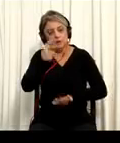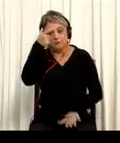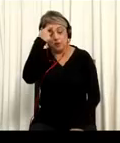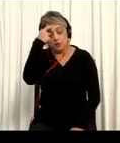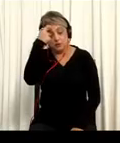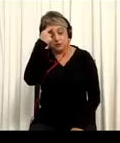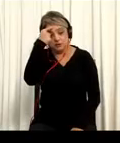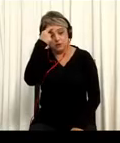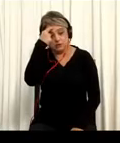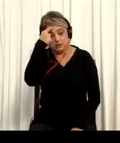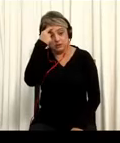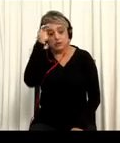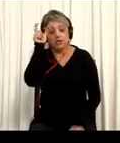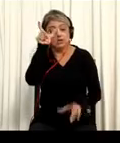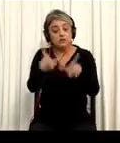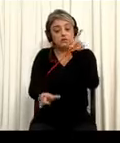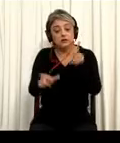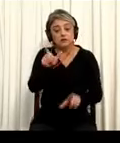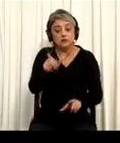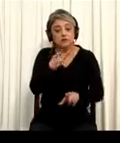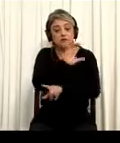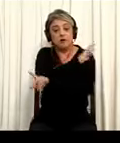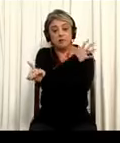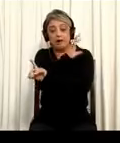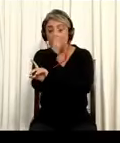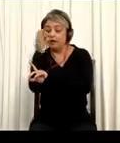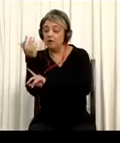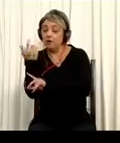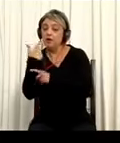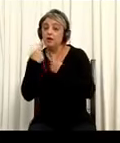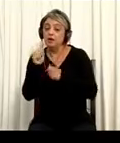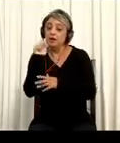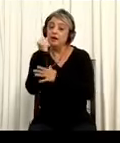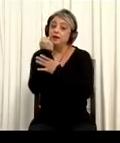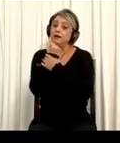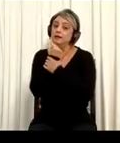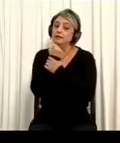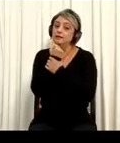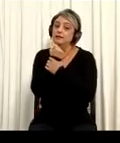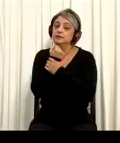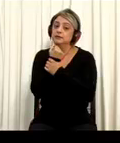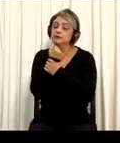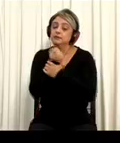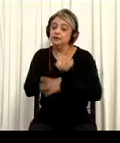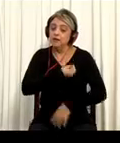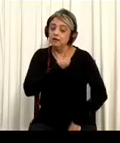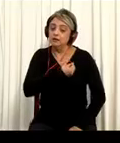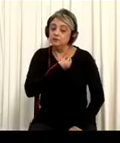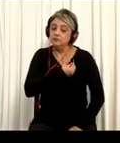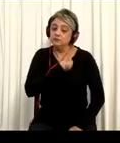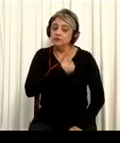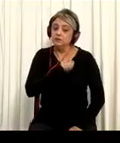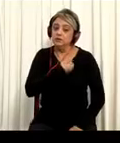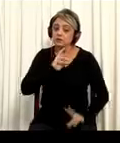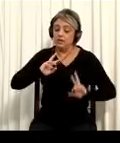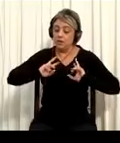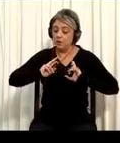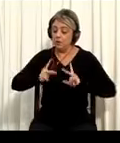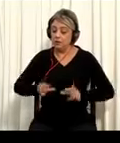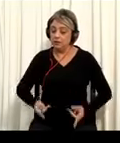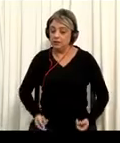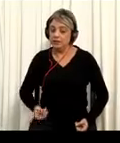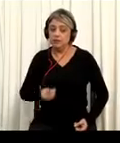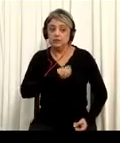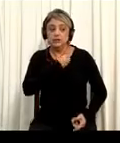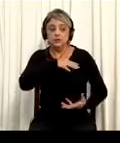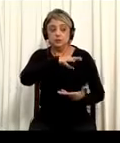consciente, de forma ecológica, para que a gente garanta aí a sobrevivência da humanidade, a sobrevivência